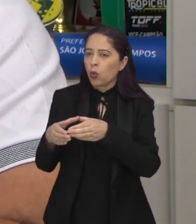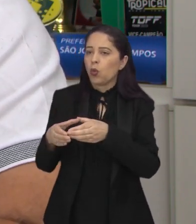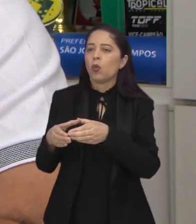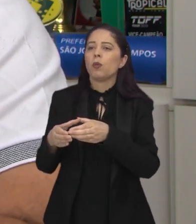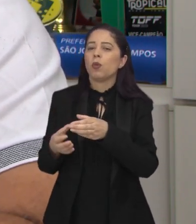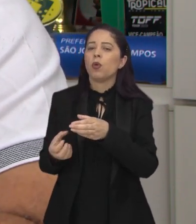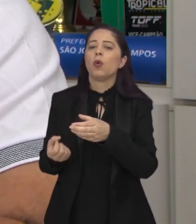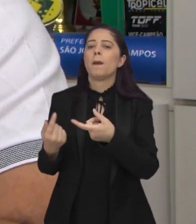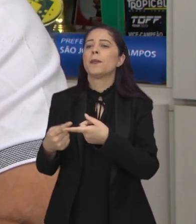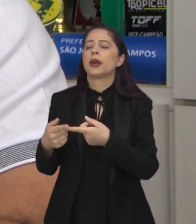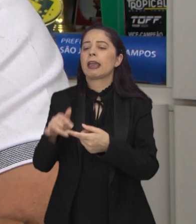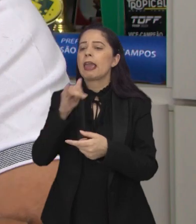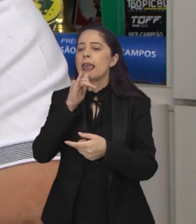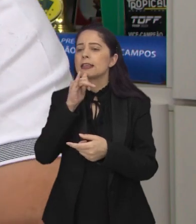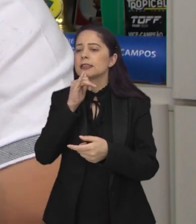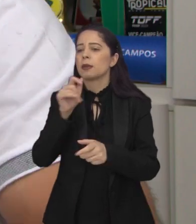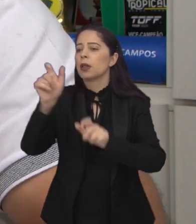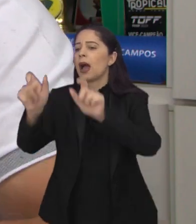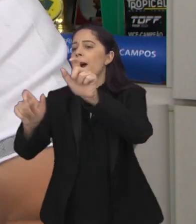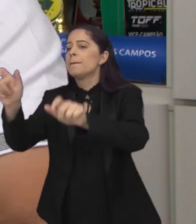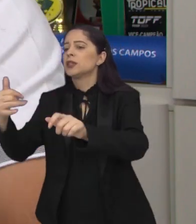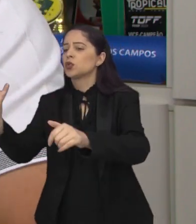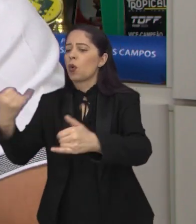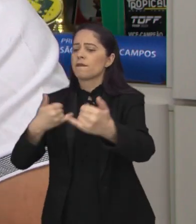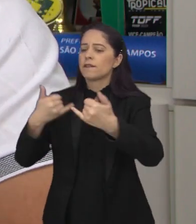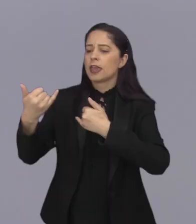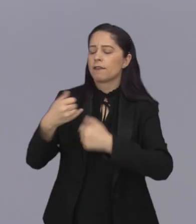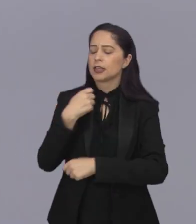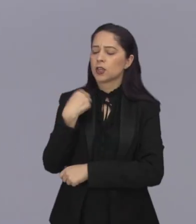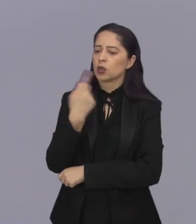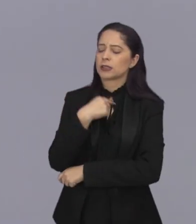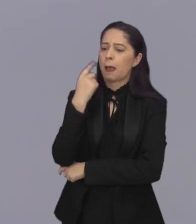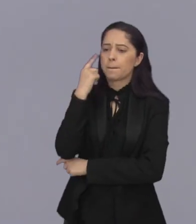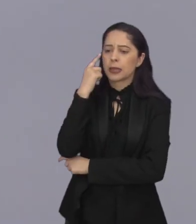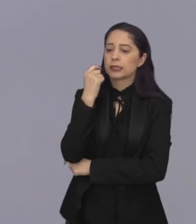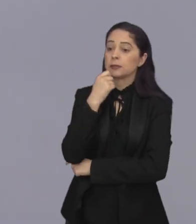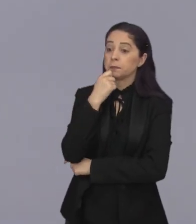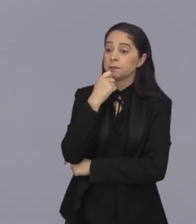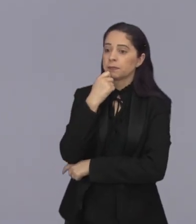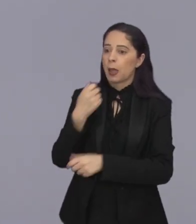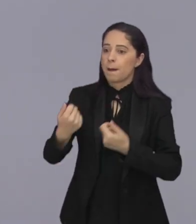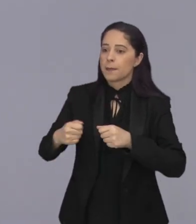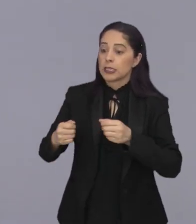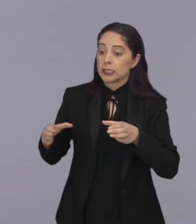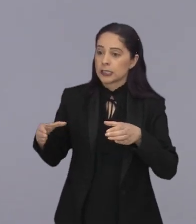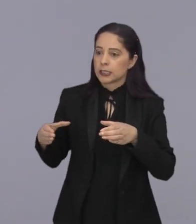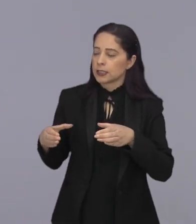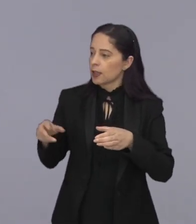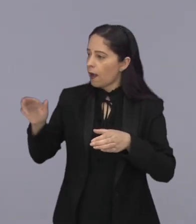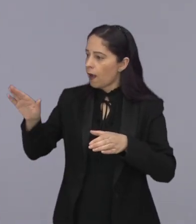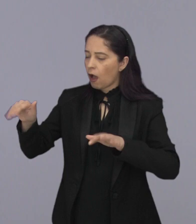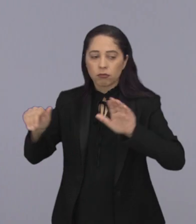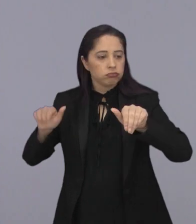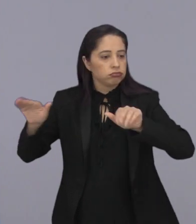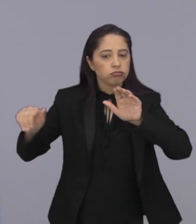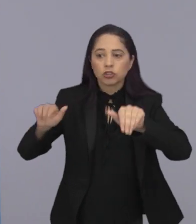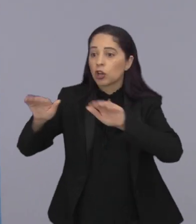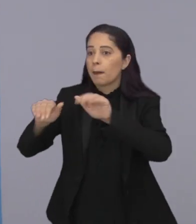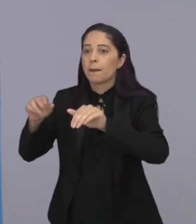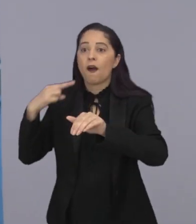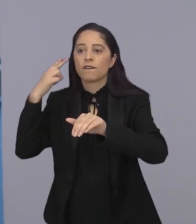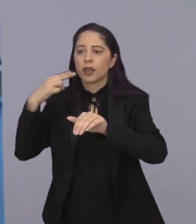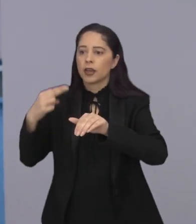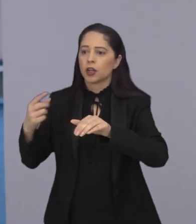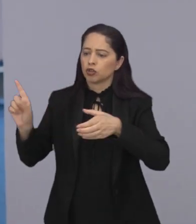dessa pauta, desse segmento, e transformam essa frente parlamentar. A frente parlamentar, ela tem um papel importante aqui na